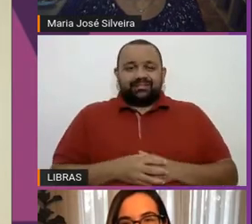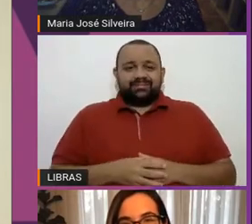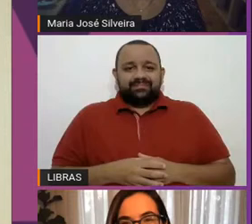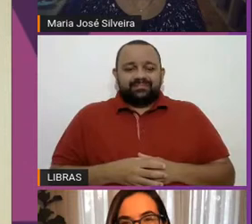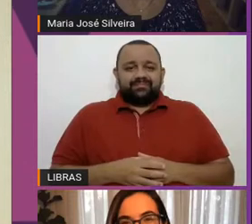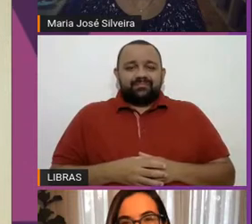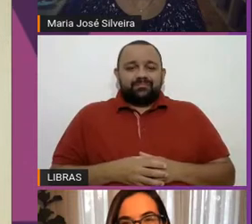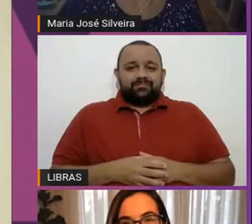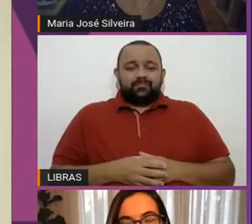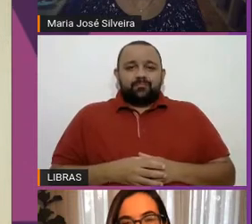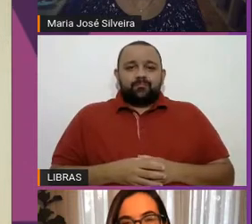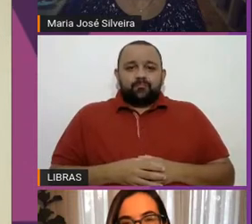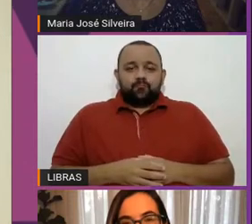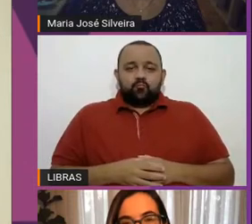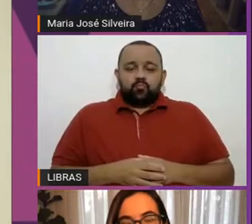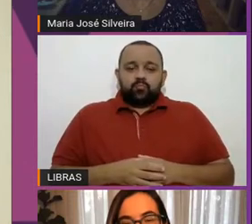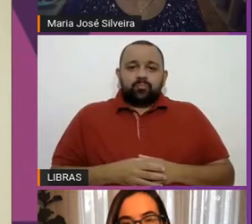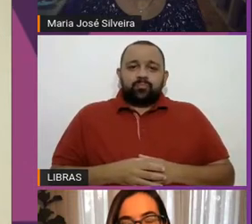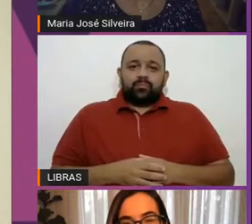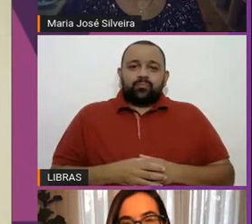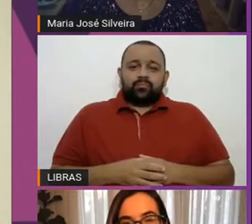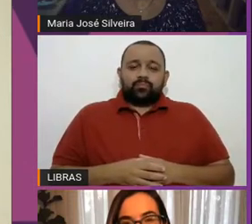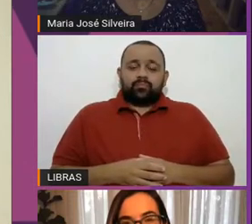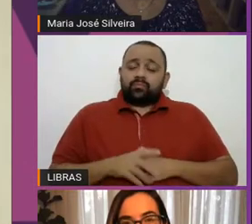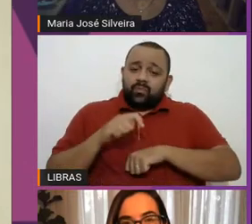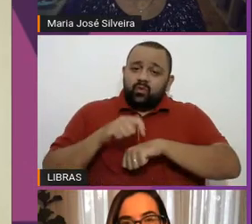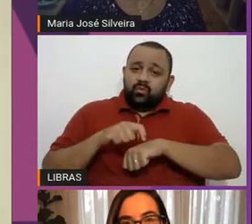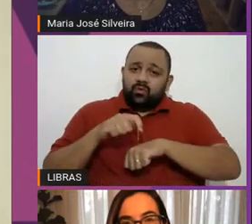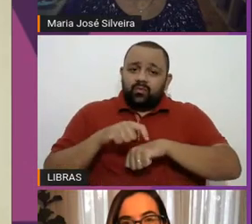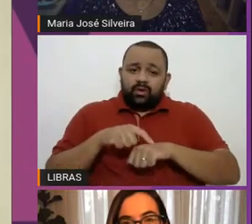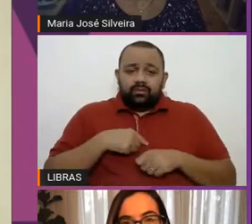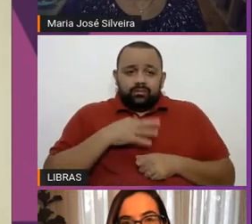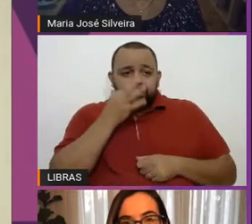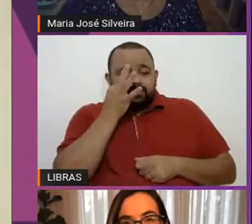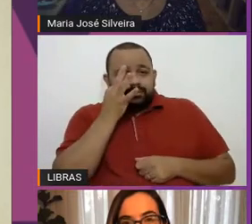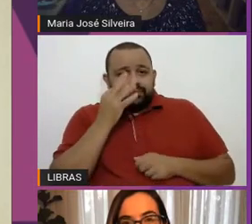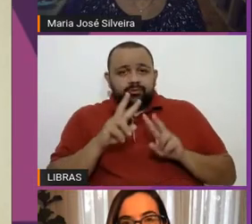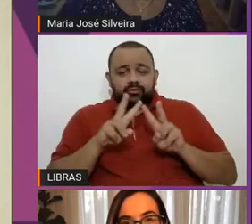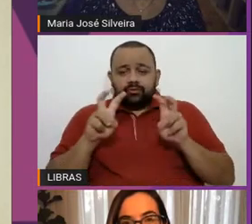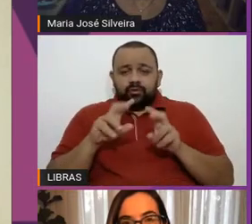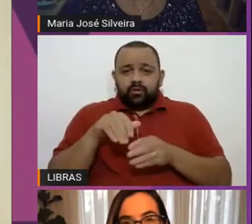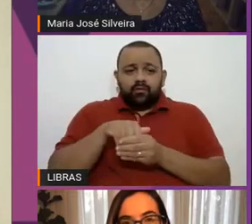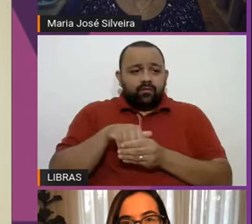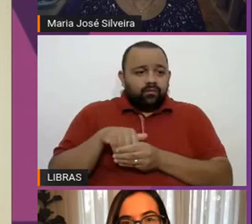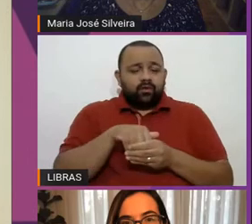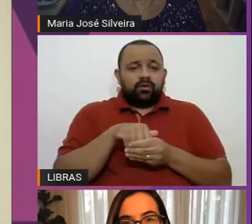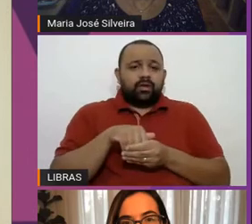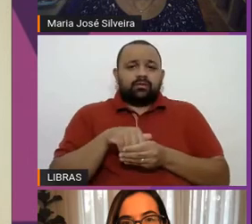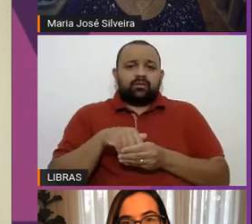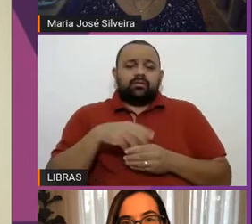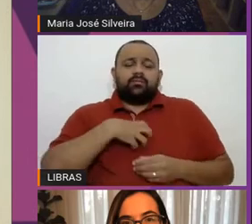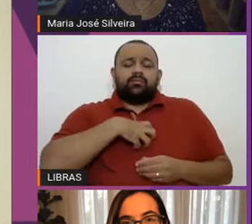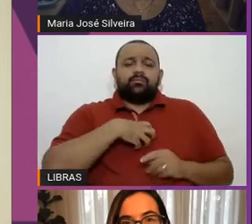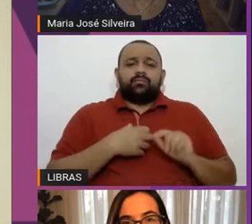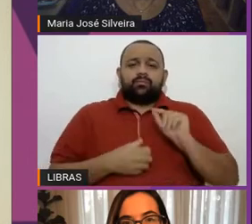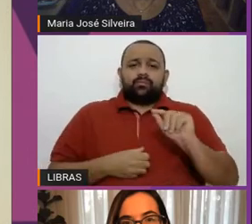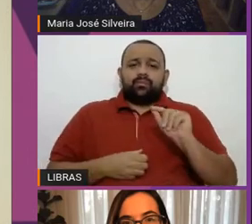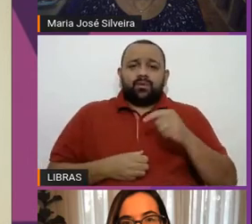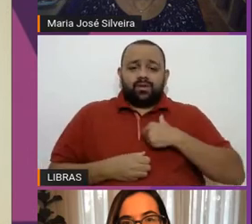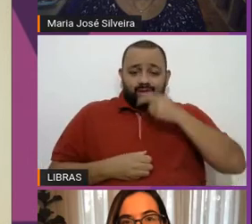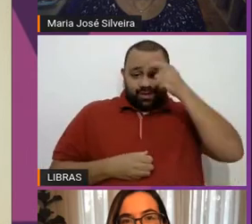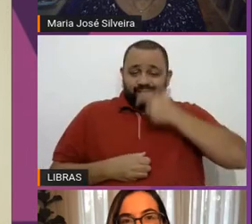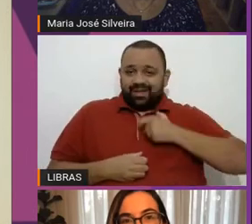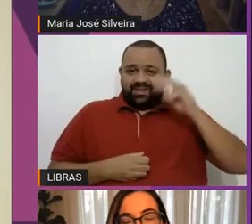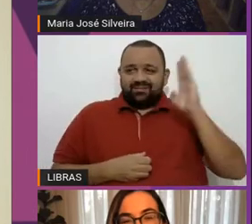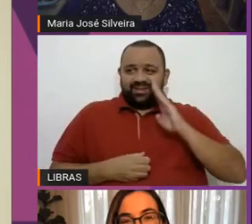eu aquele momento assim assistindo aquela aquela votação eu senti que eu era o